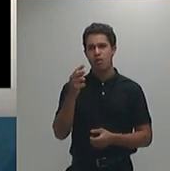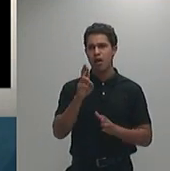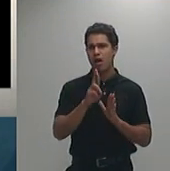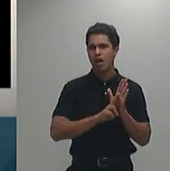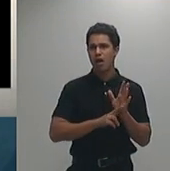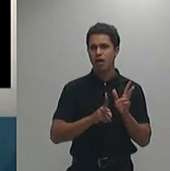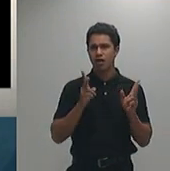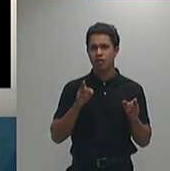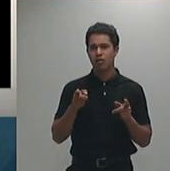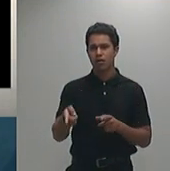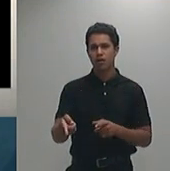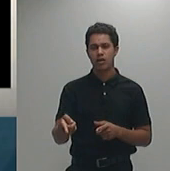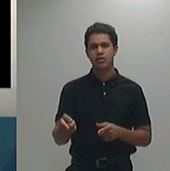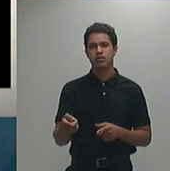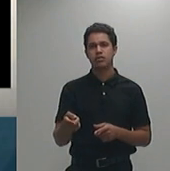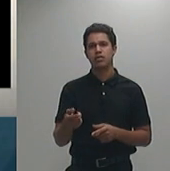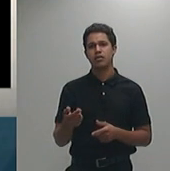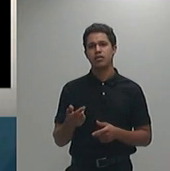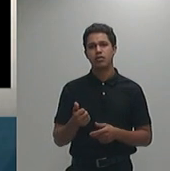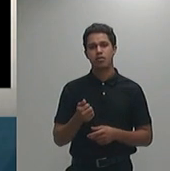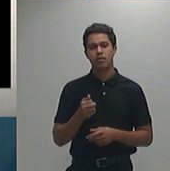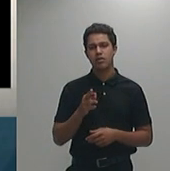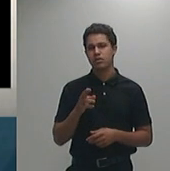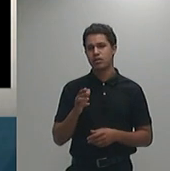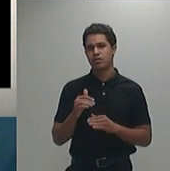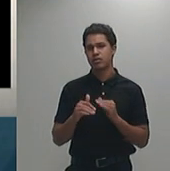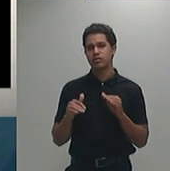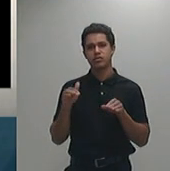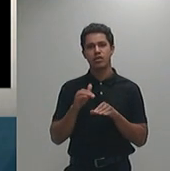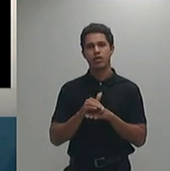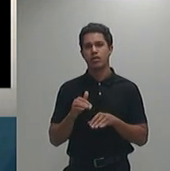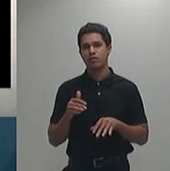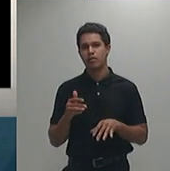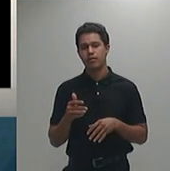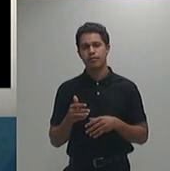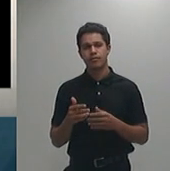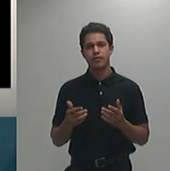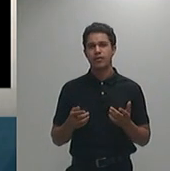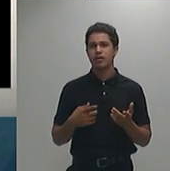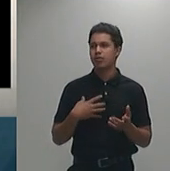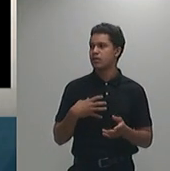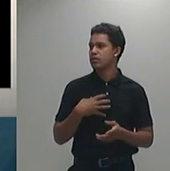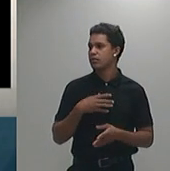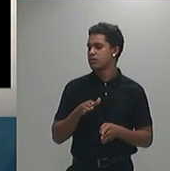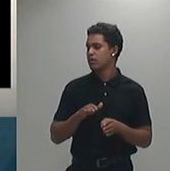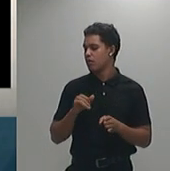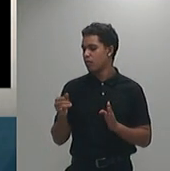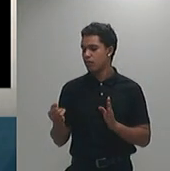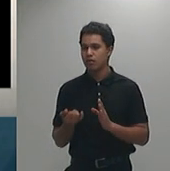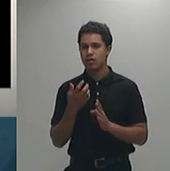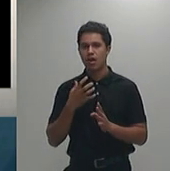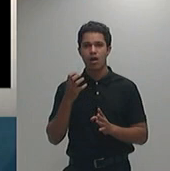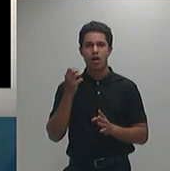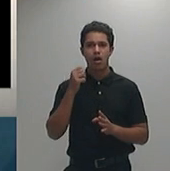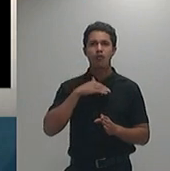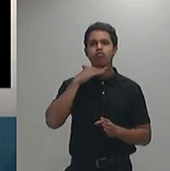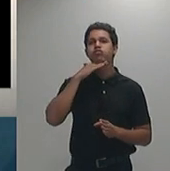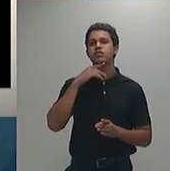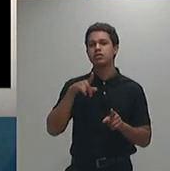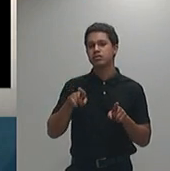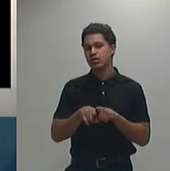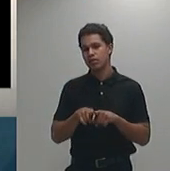como essa que uma legitimação extraordinária prevaleça sobre a legitimidade ordinária e uma situação oportunista e abusiva como essa